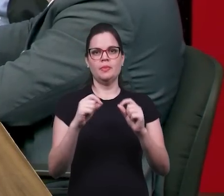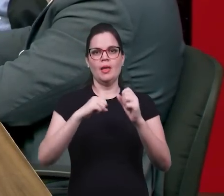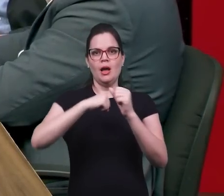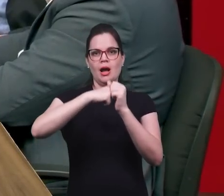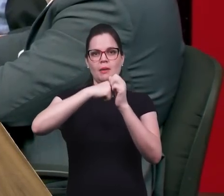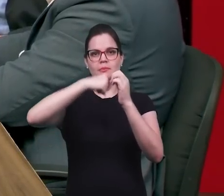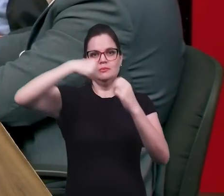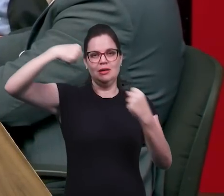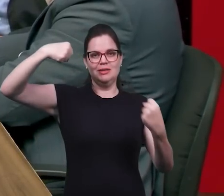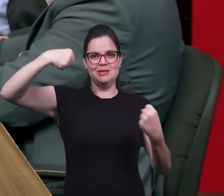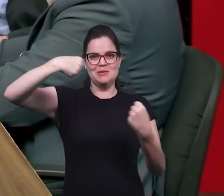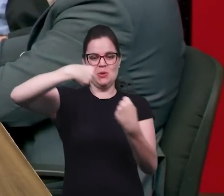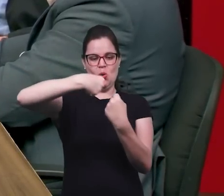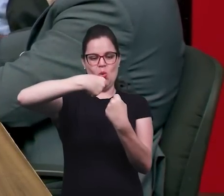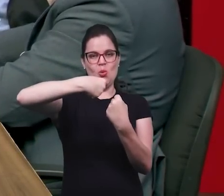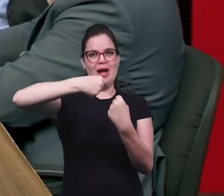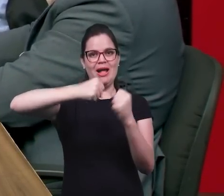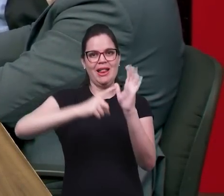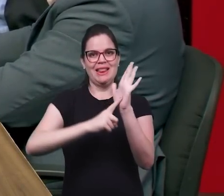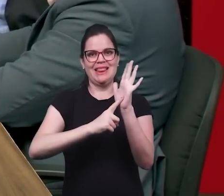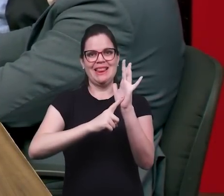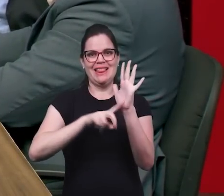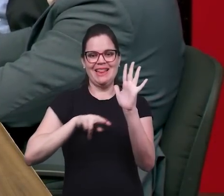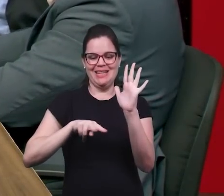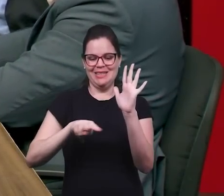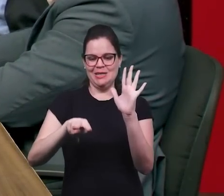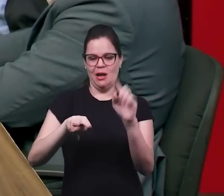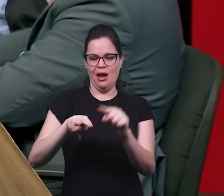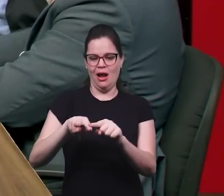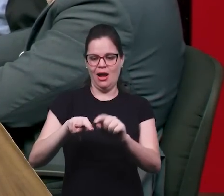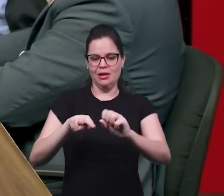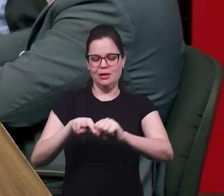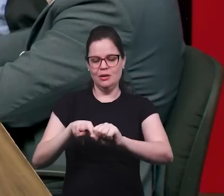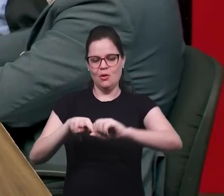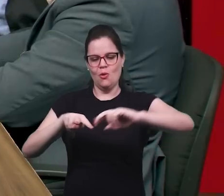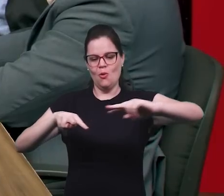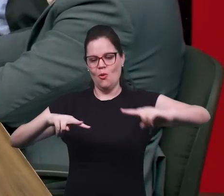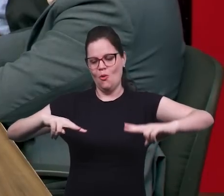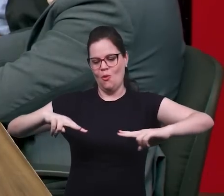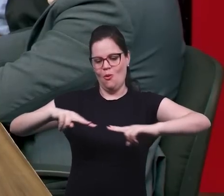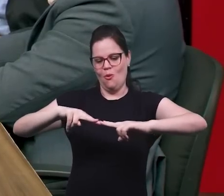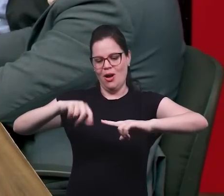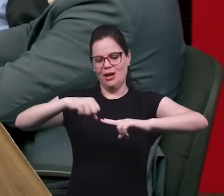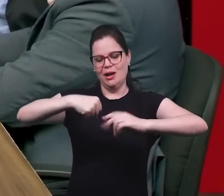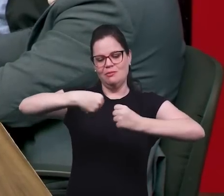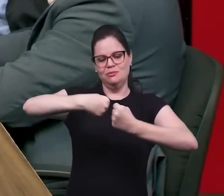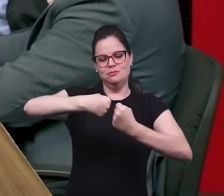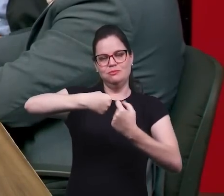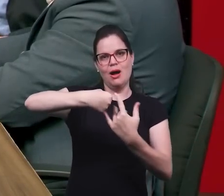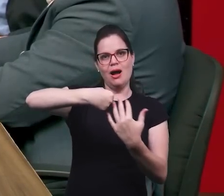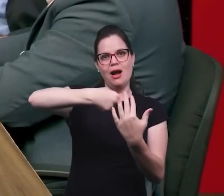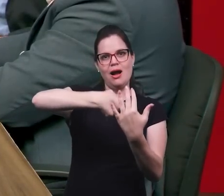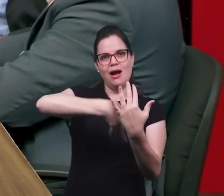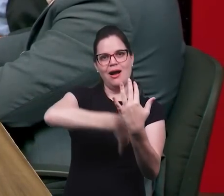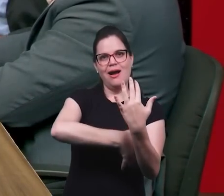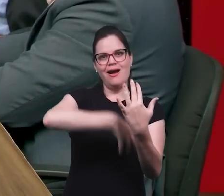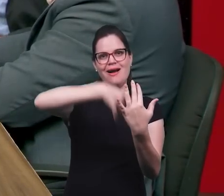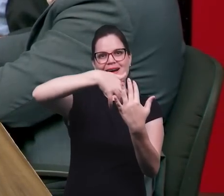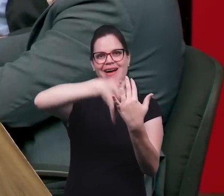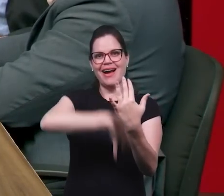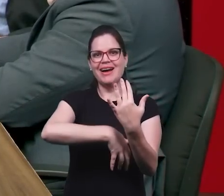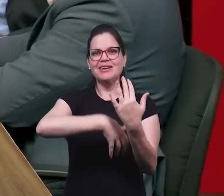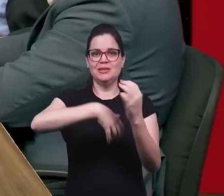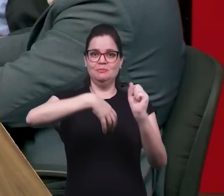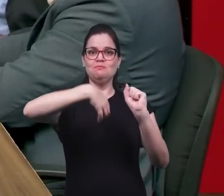todos esses sentimentos, a produzir em nós o resultado de toda essa ação química que o